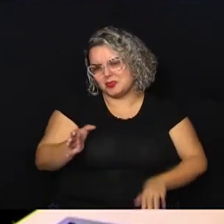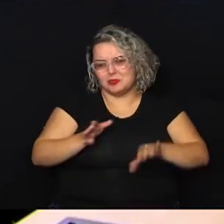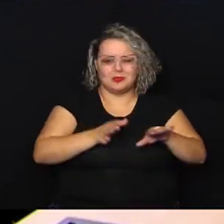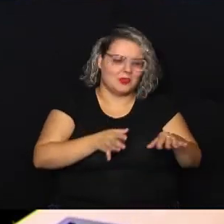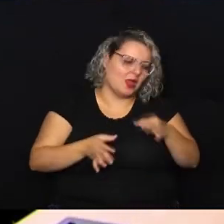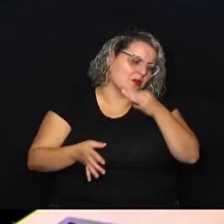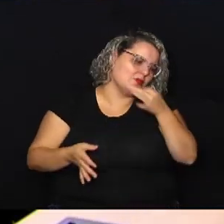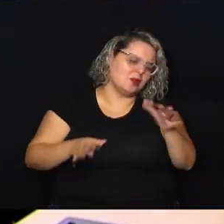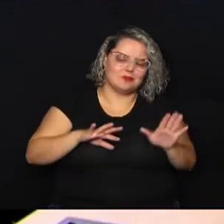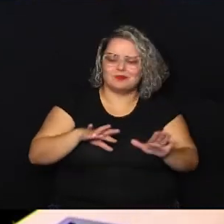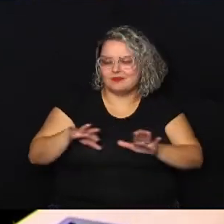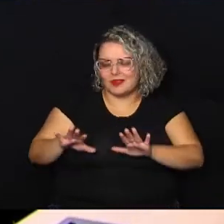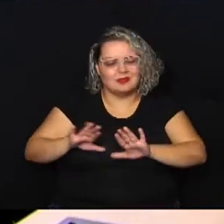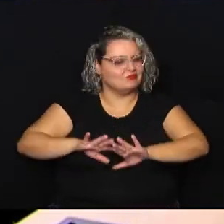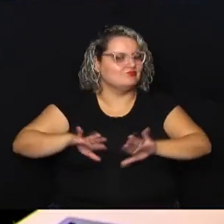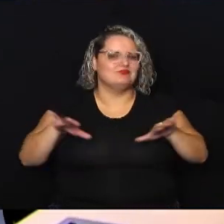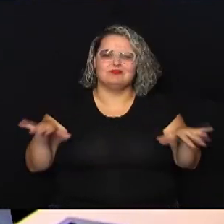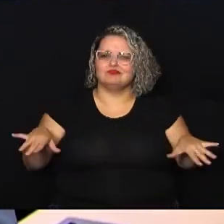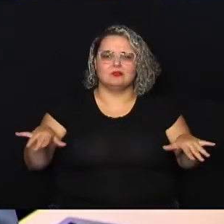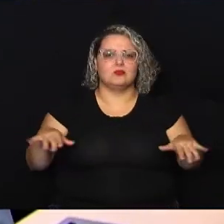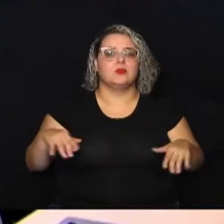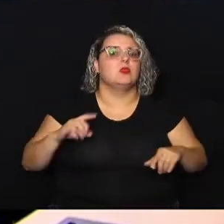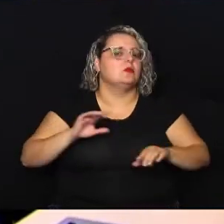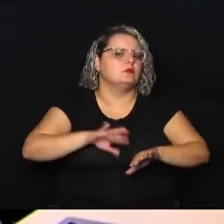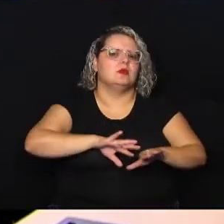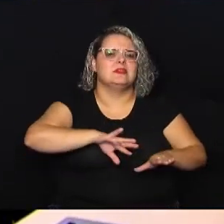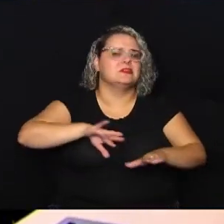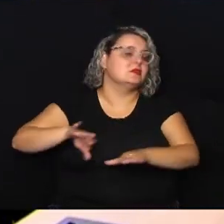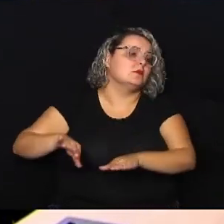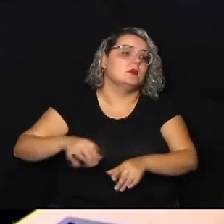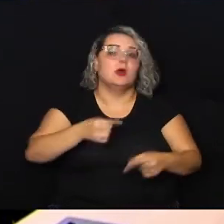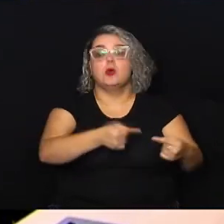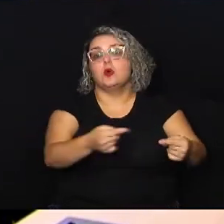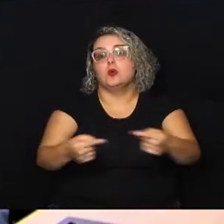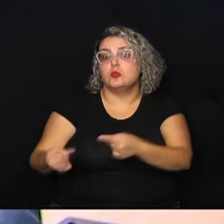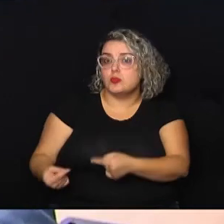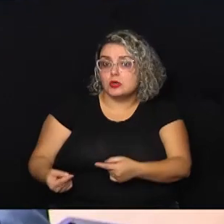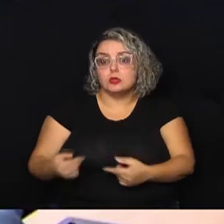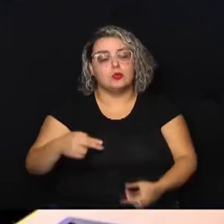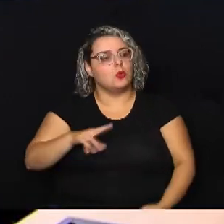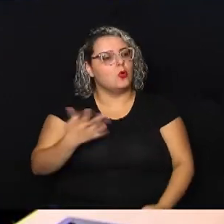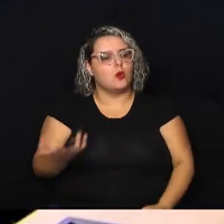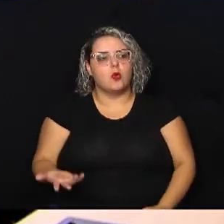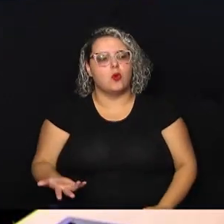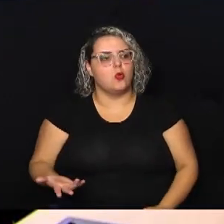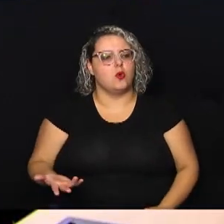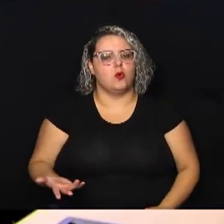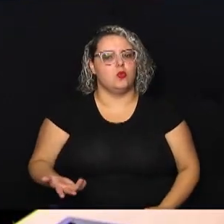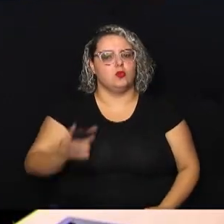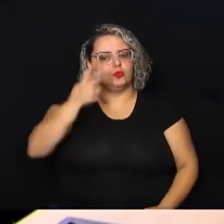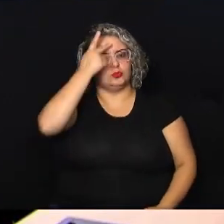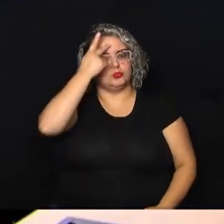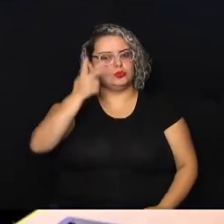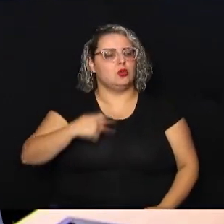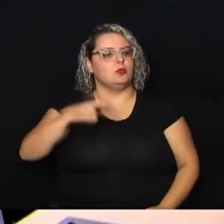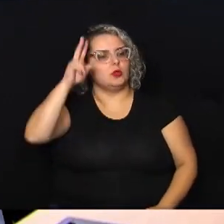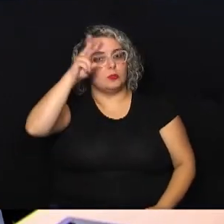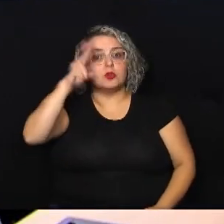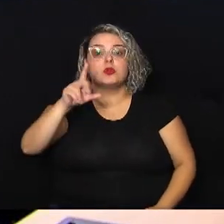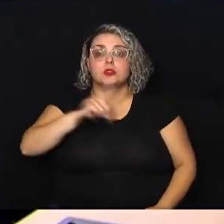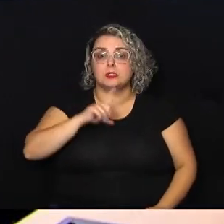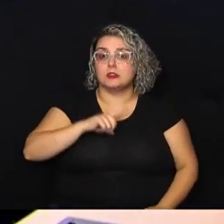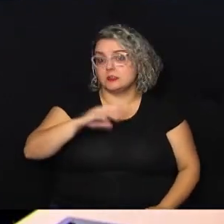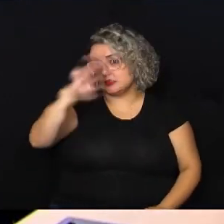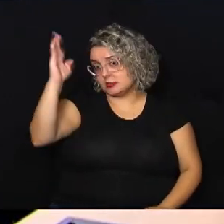outro de fora da discussão político ou da própria história que existe no nosso